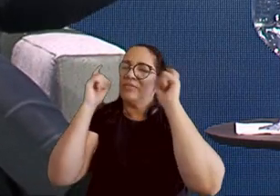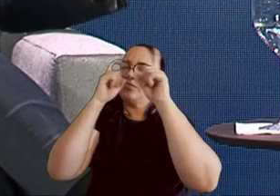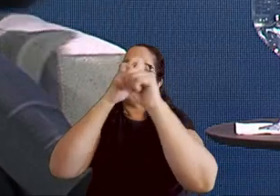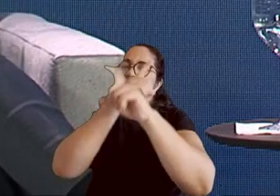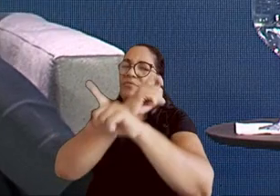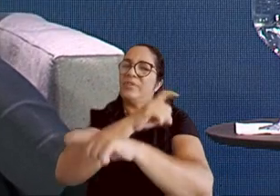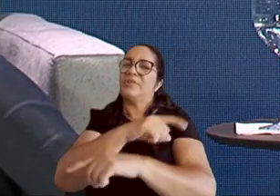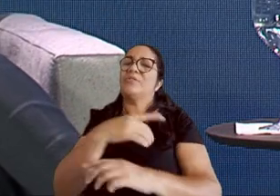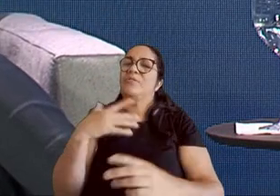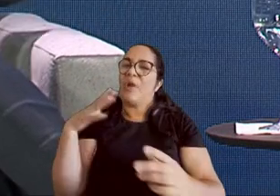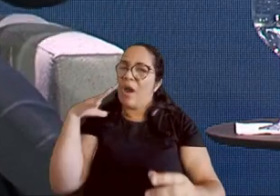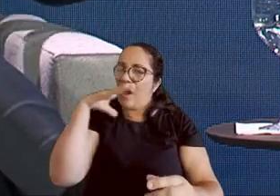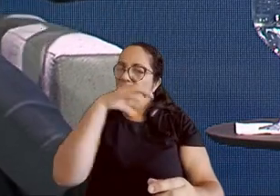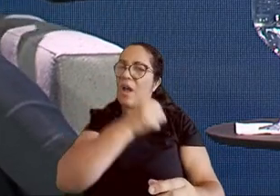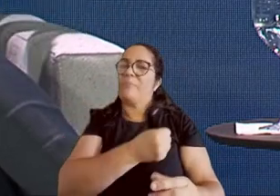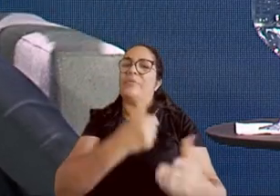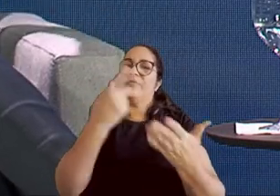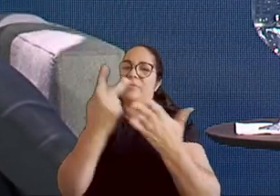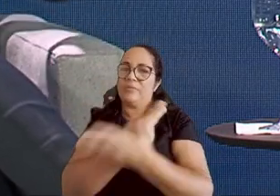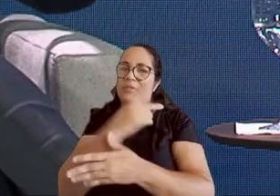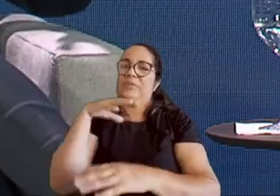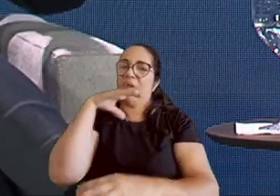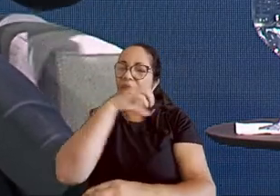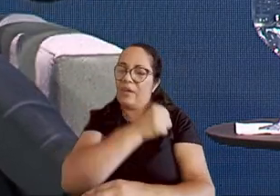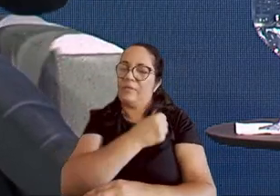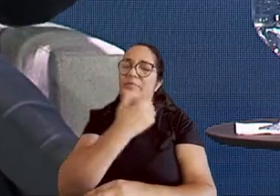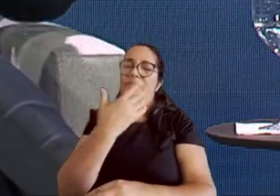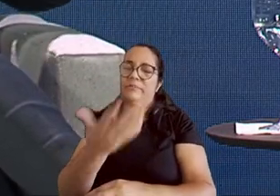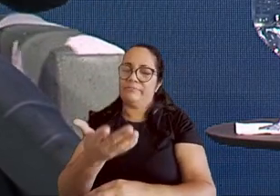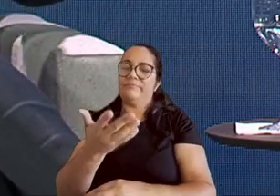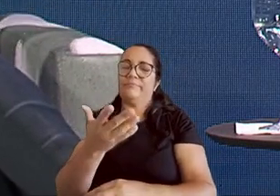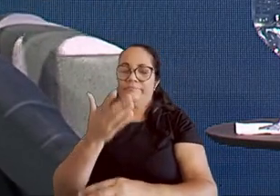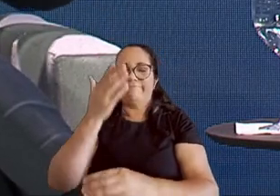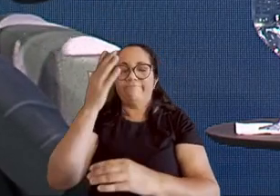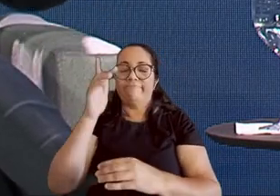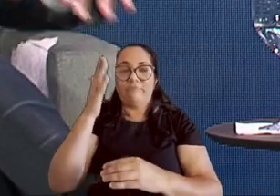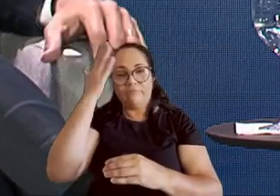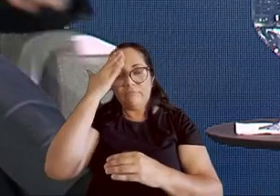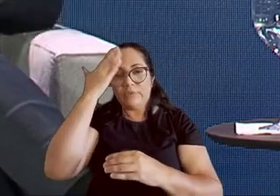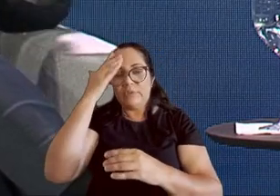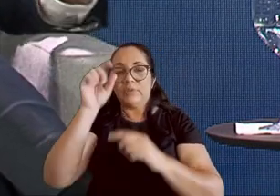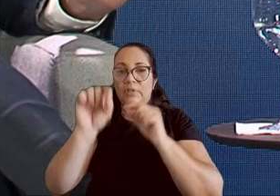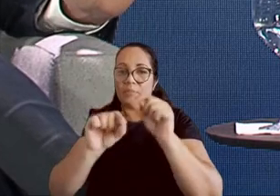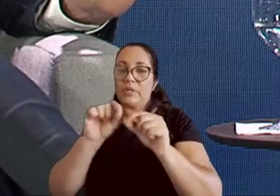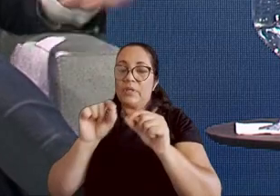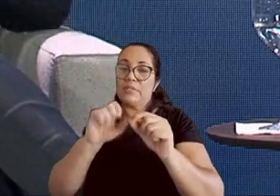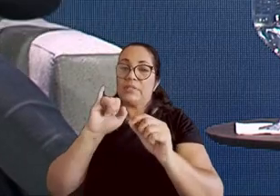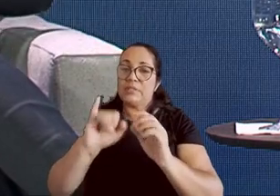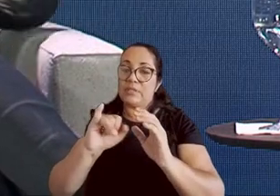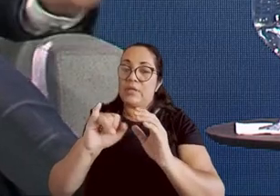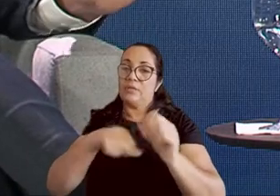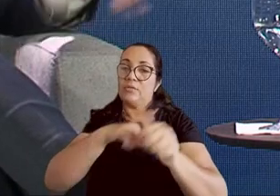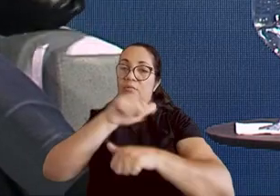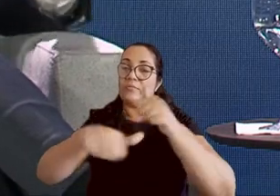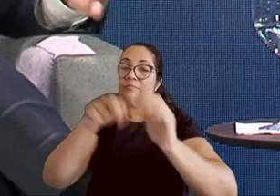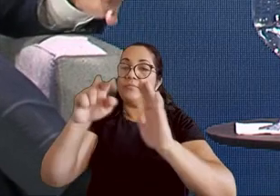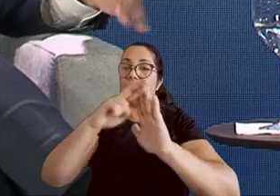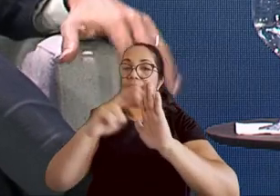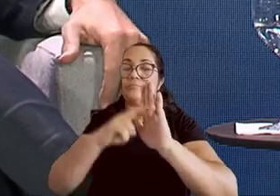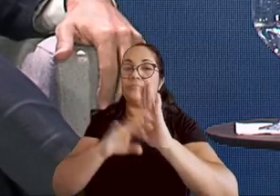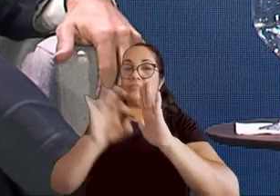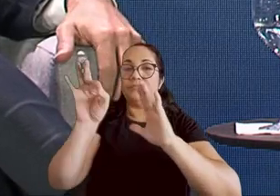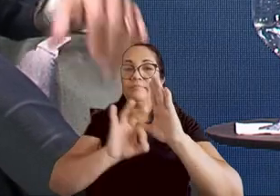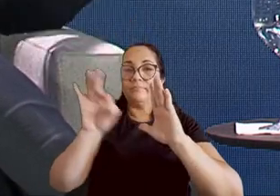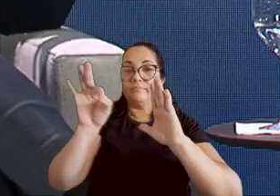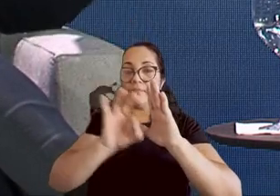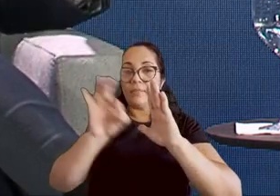acho que é uma evolução no lado certo se você quebrando as essas amarras tributárias arbitragens tributária sempre é bom quanto mais a gente puder quebrar isso eu acho